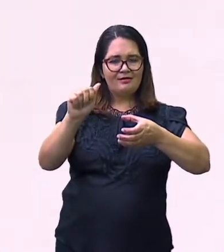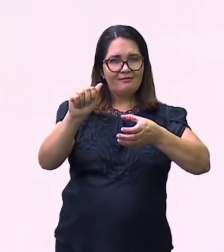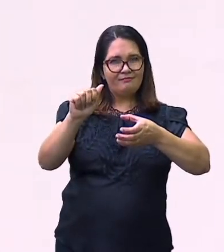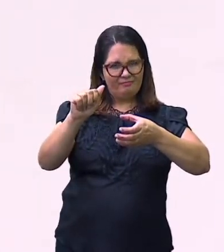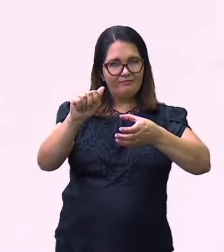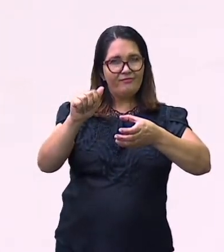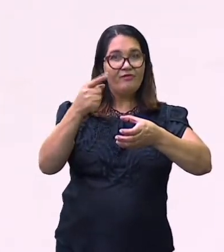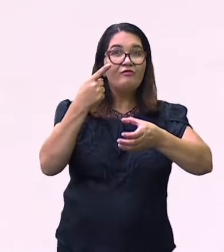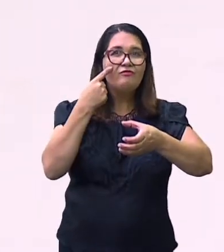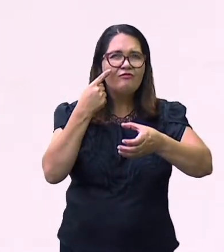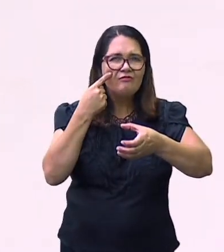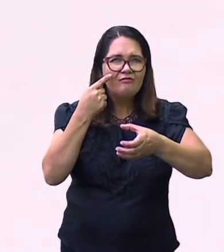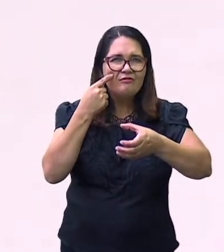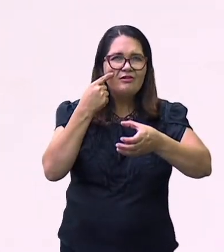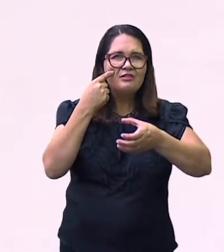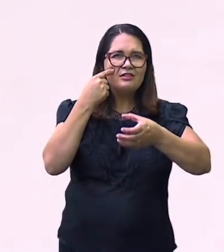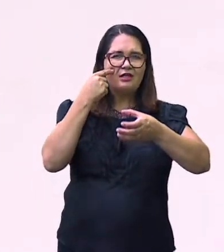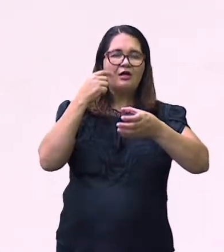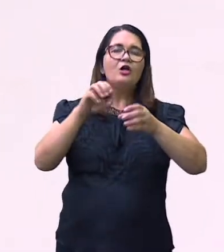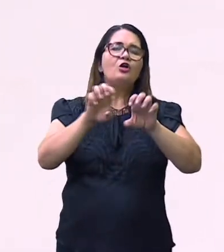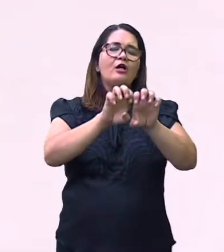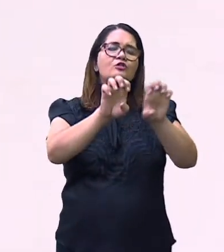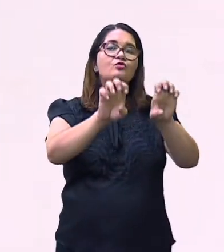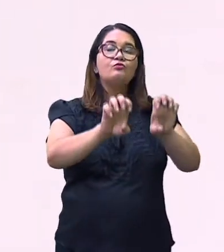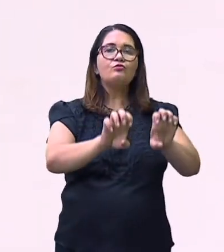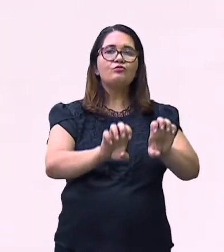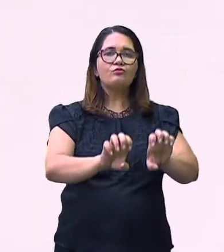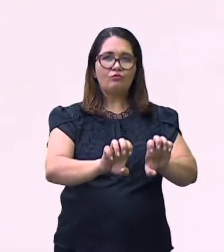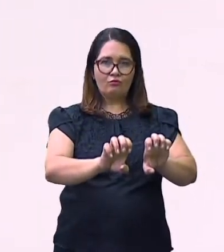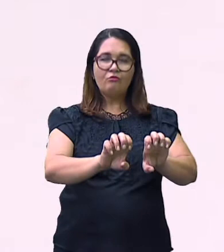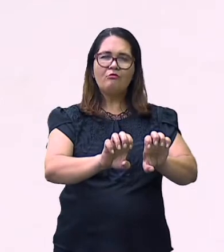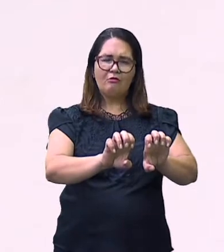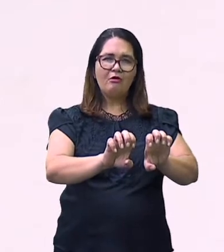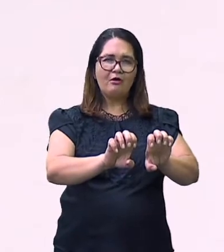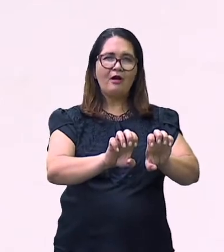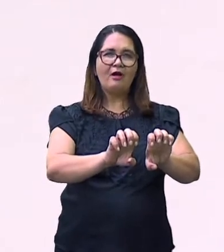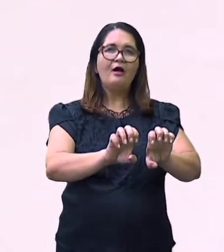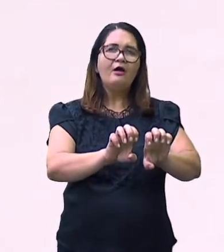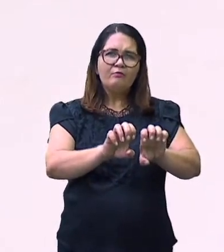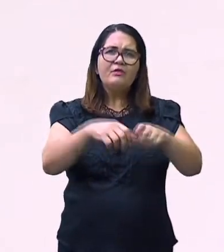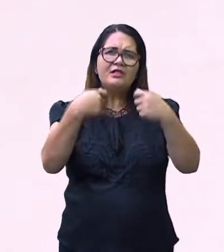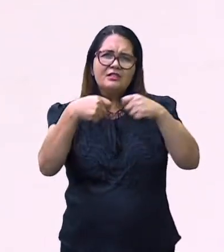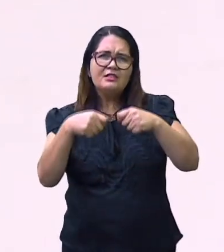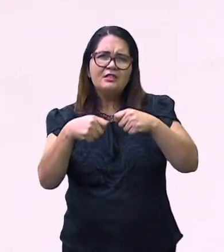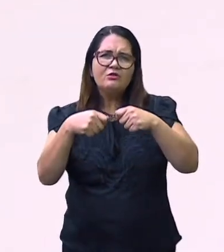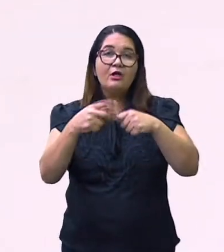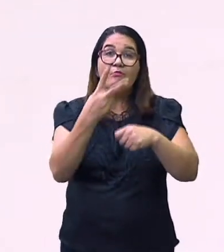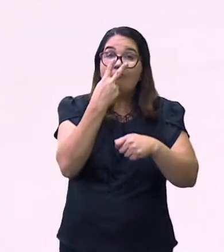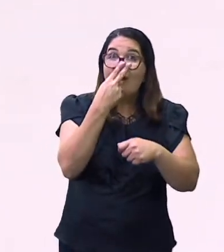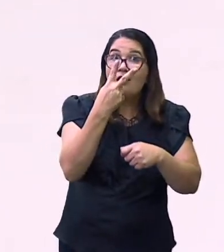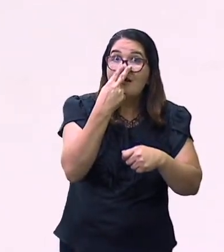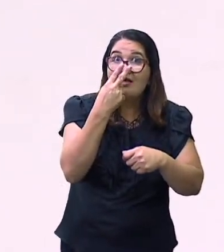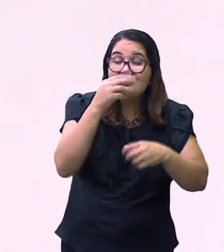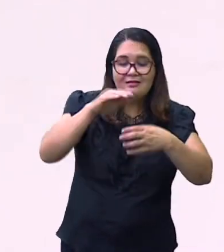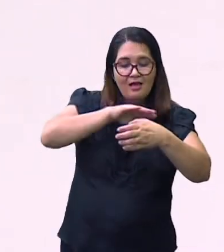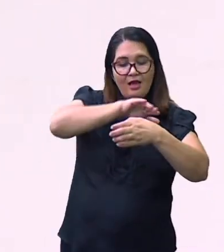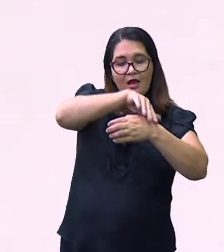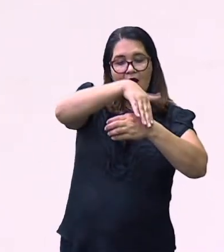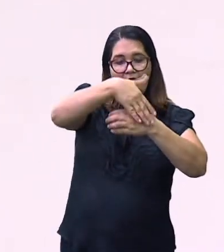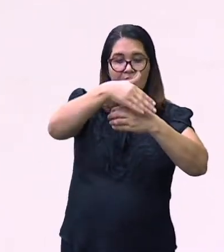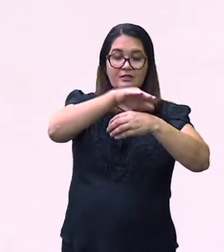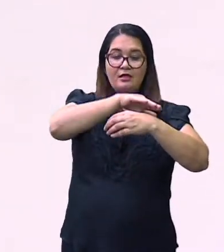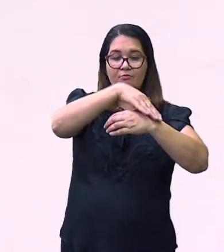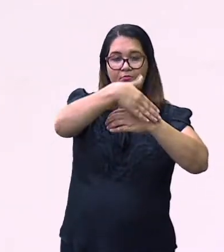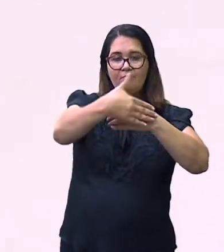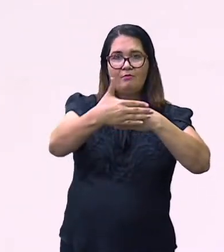elevada, trazendo essa estrutura para que ela consiga demonstrar o que é uma parede. Dentro da nossa parede